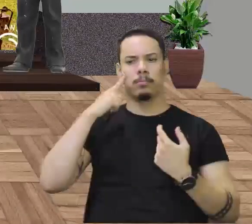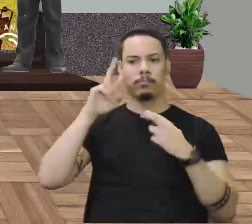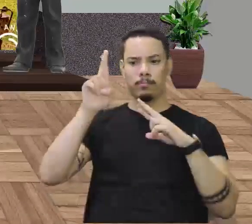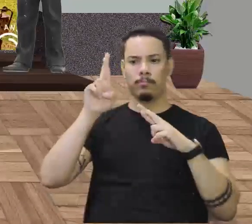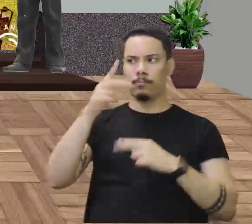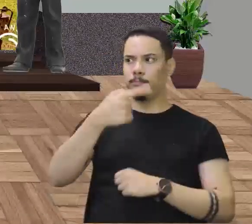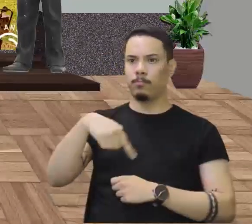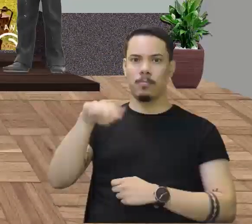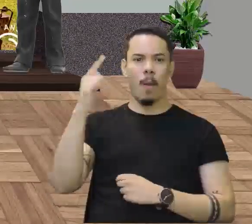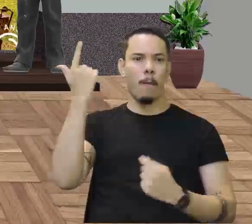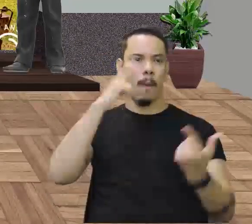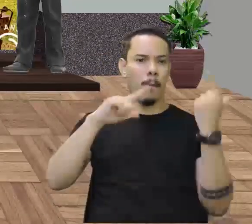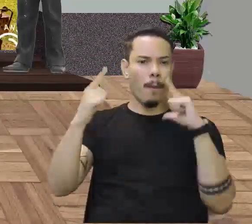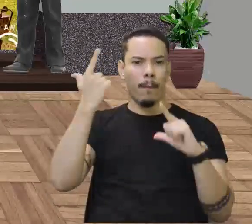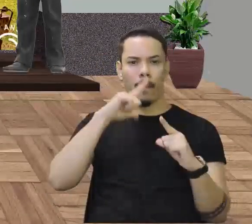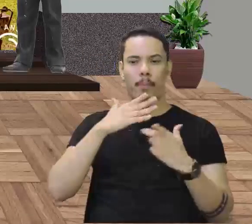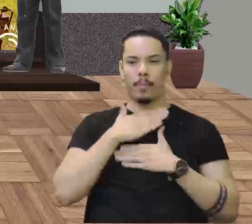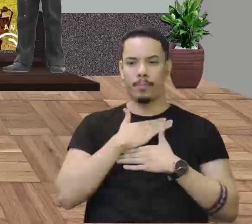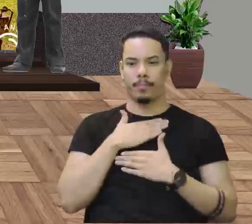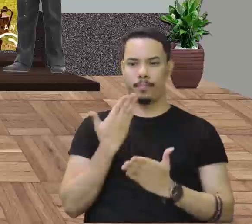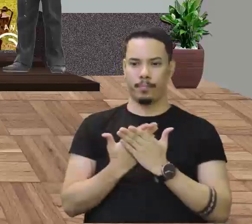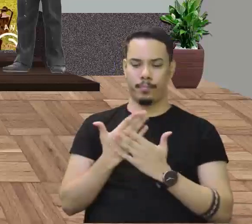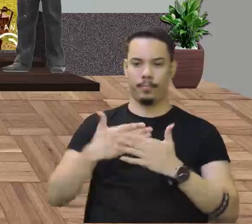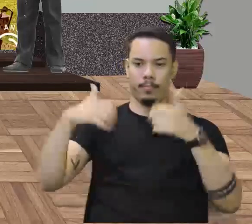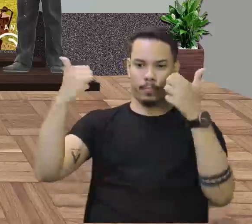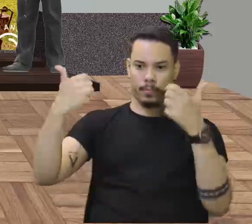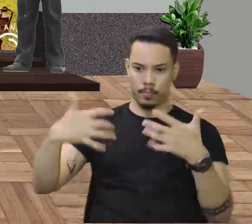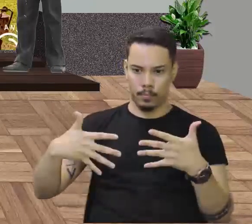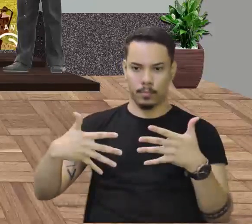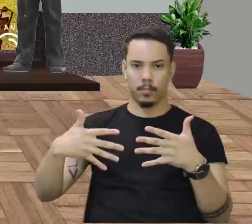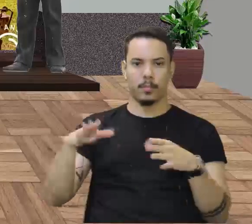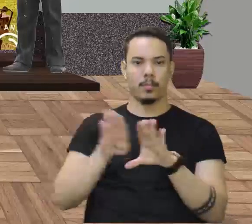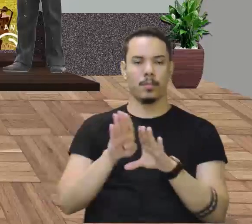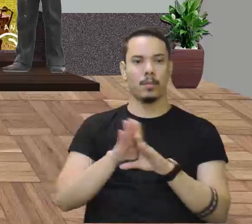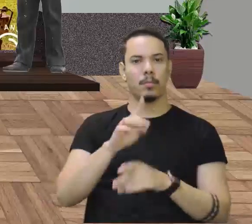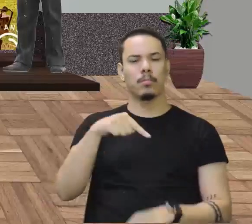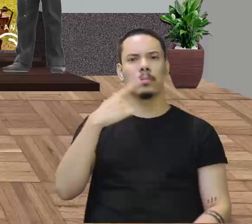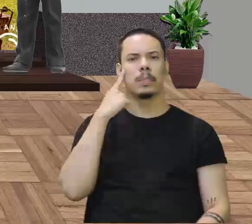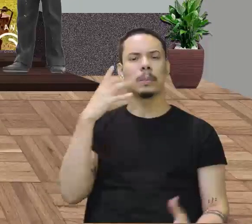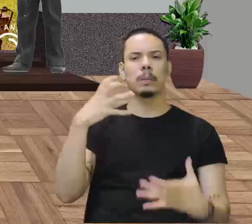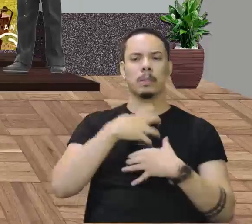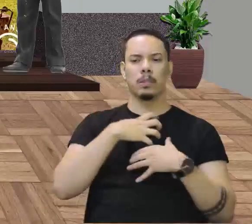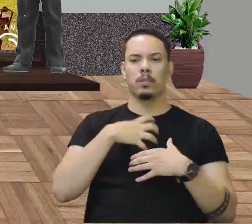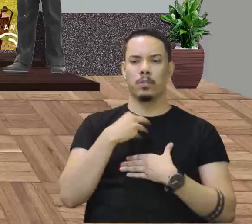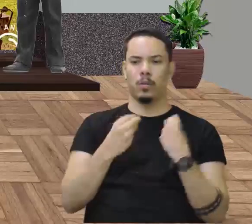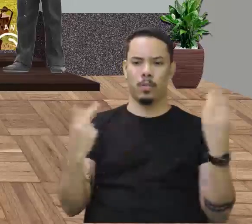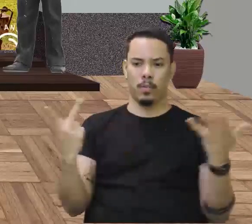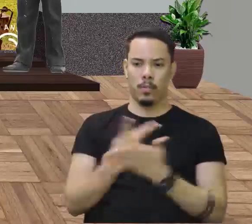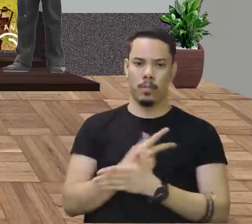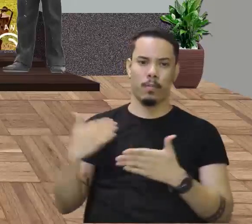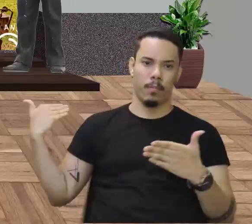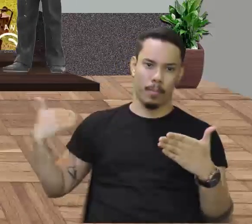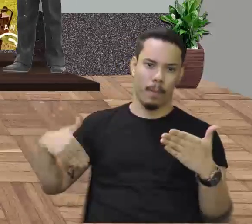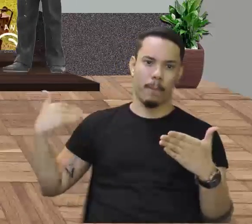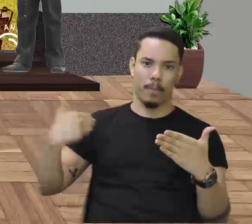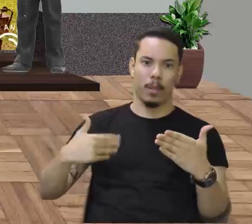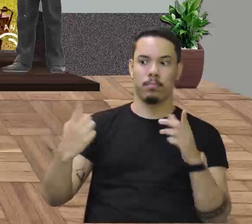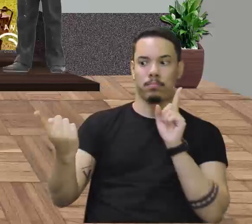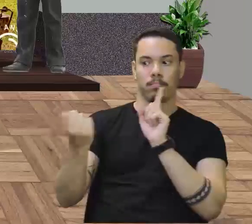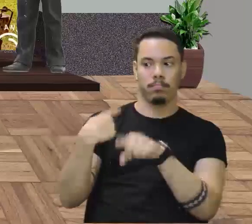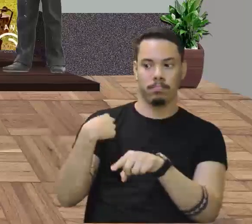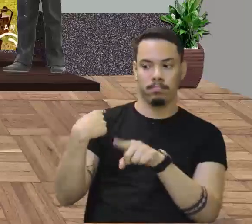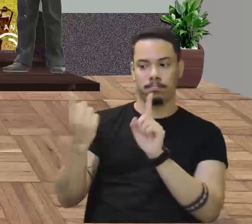vocês tenham gostado da aula e sentido um pouco o que é esse processo de ir e